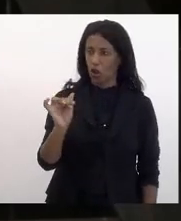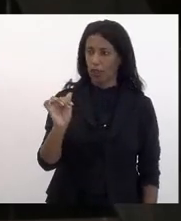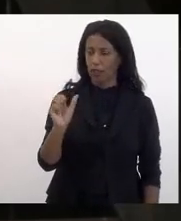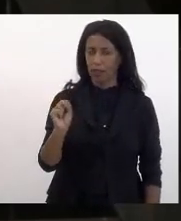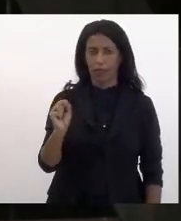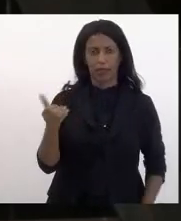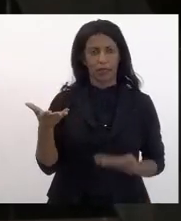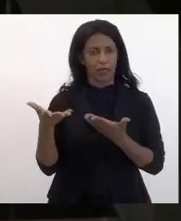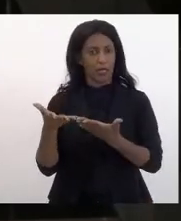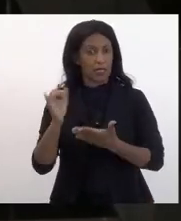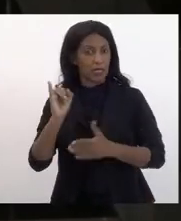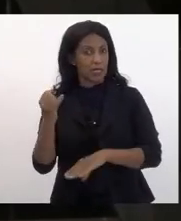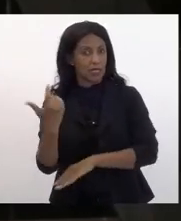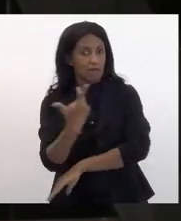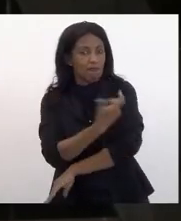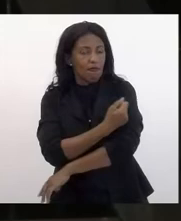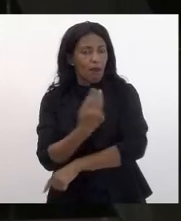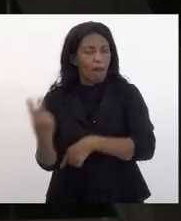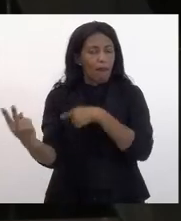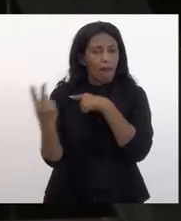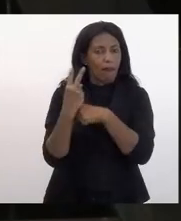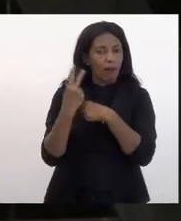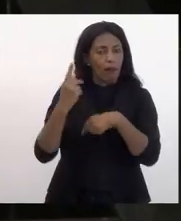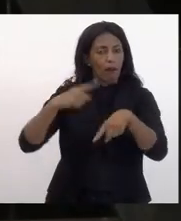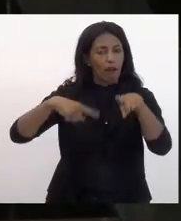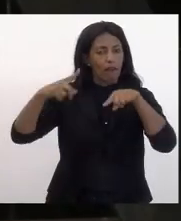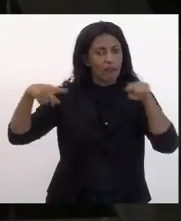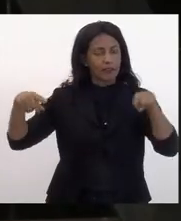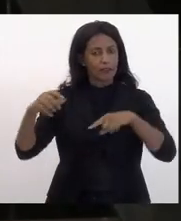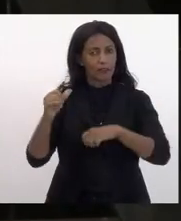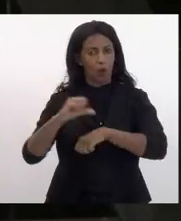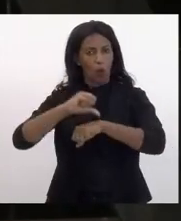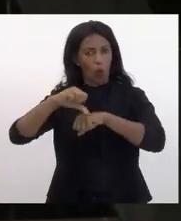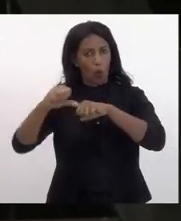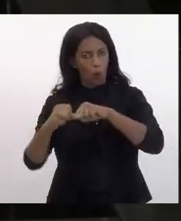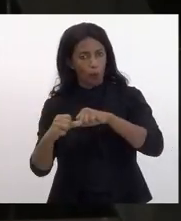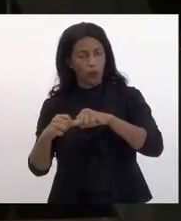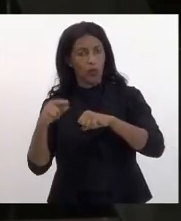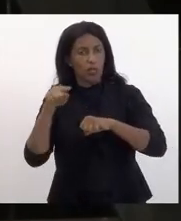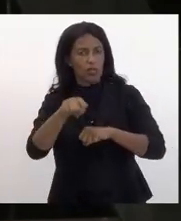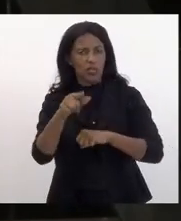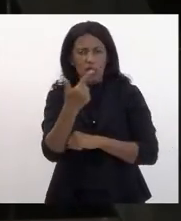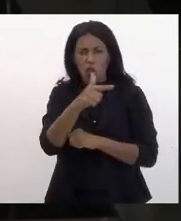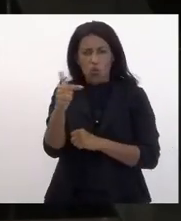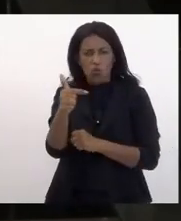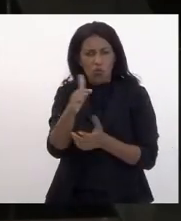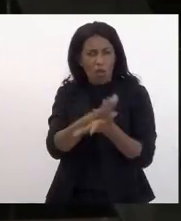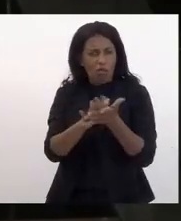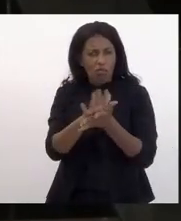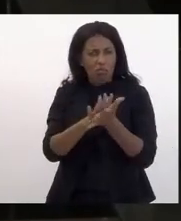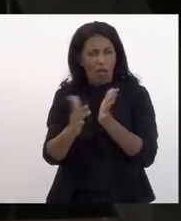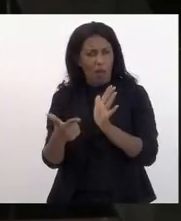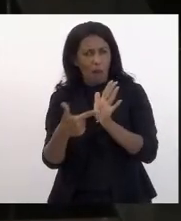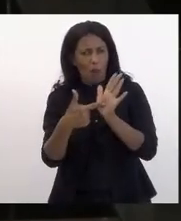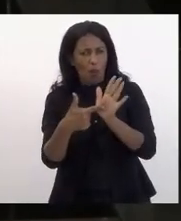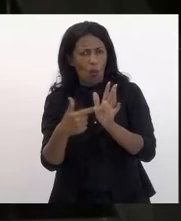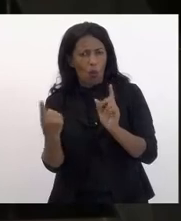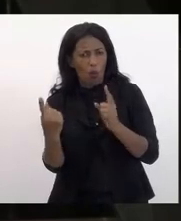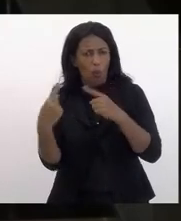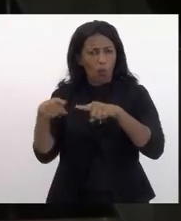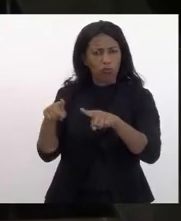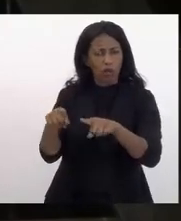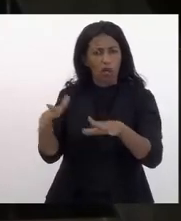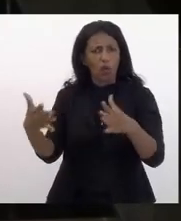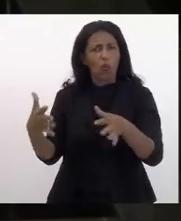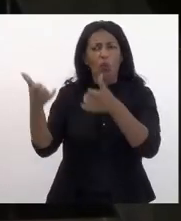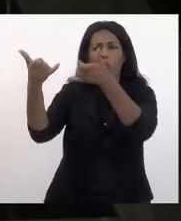Se a vacina protege contra a variante Ômicron, se eles não têm nenhuma evidência que indique o contrário, qual